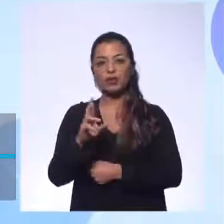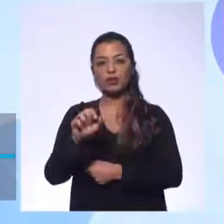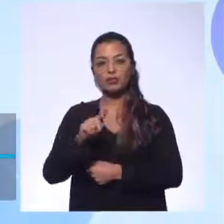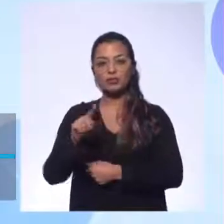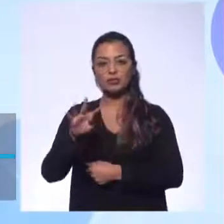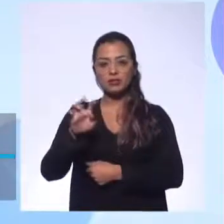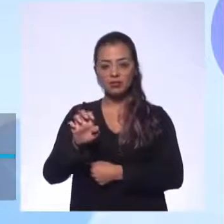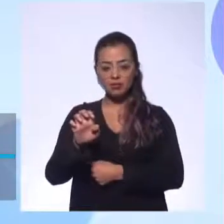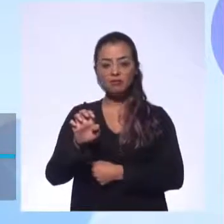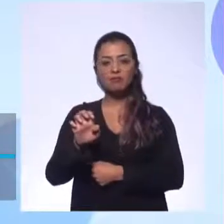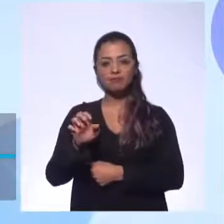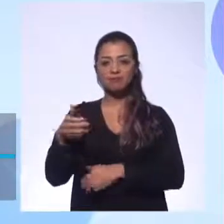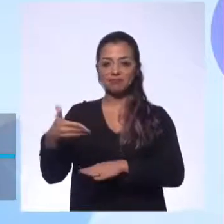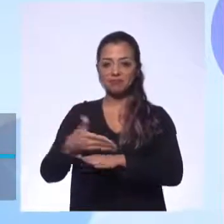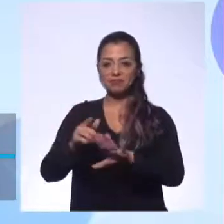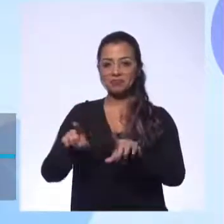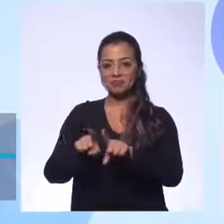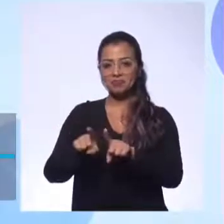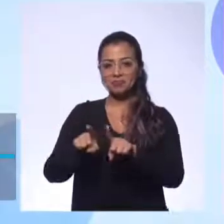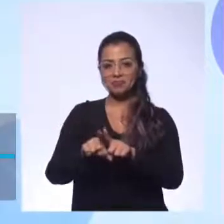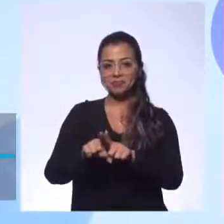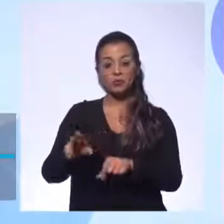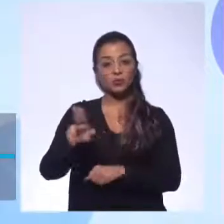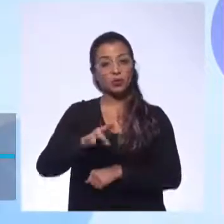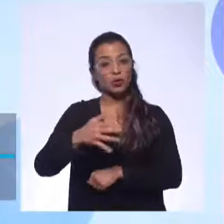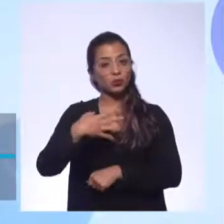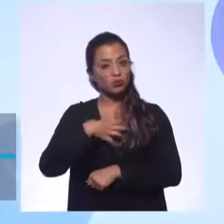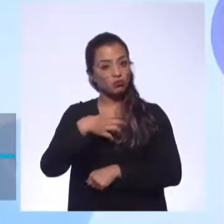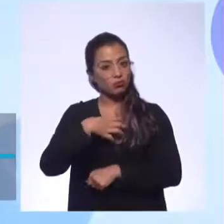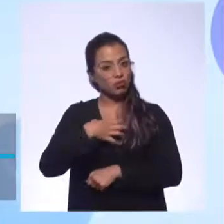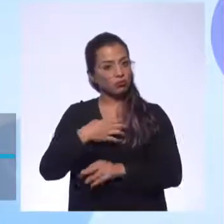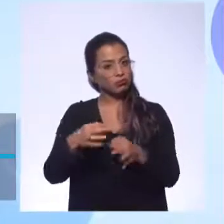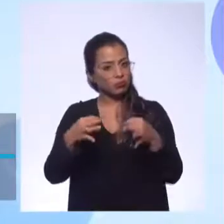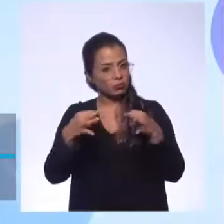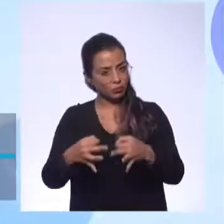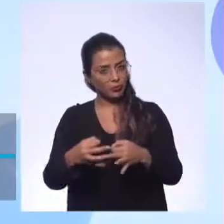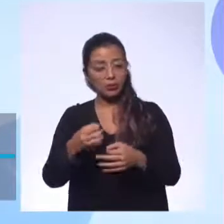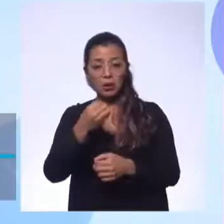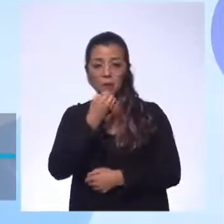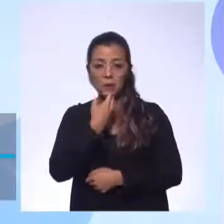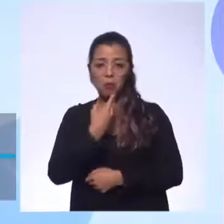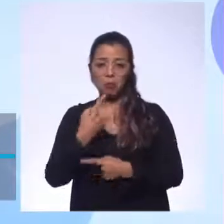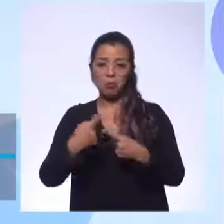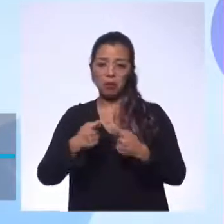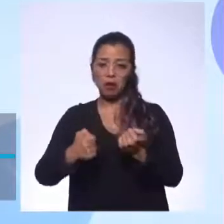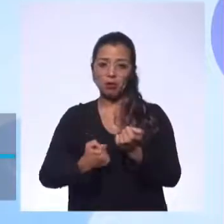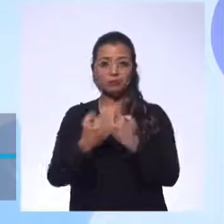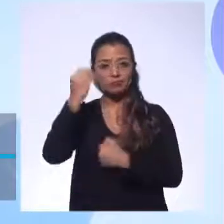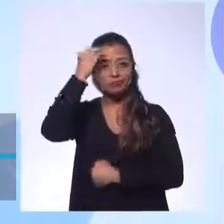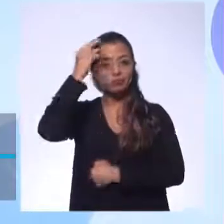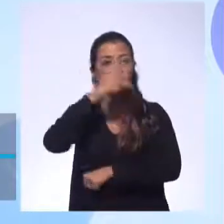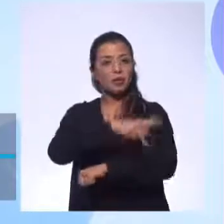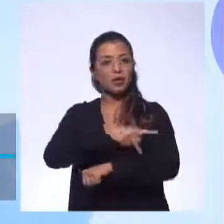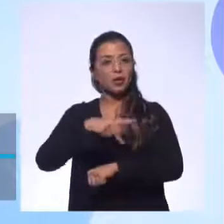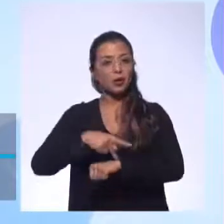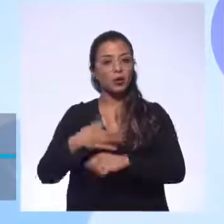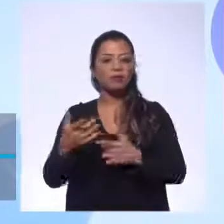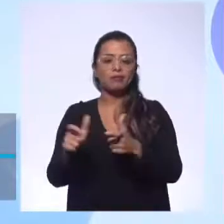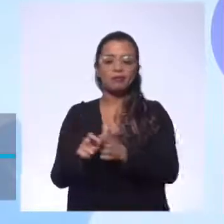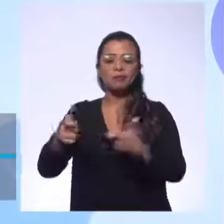participando também. Usar de forma direcionada, estão colocando aqui, válido para uso pedagógico. Então, assim, eles estão colocando numa síntese